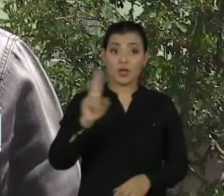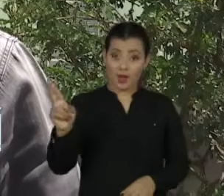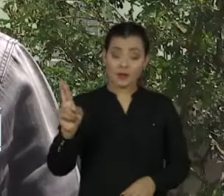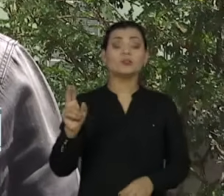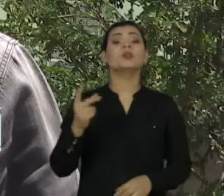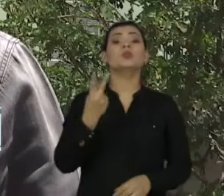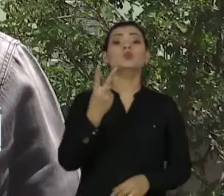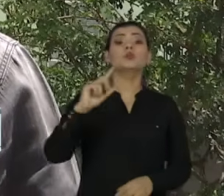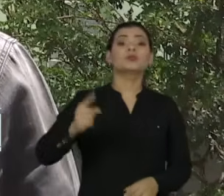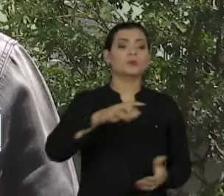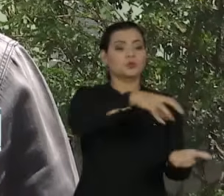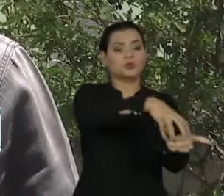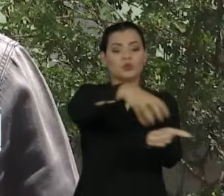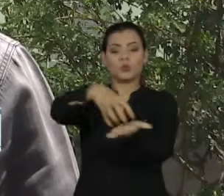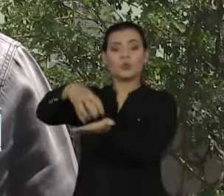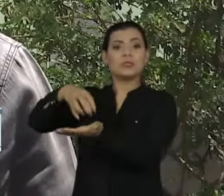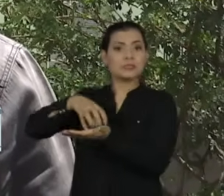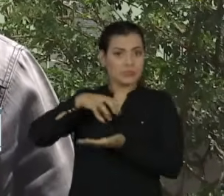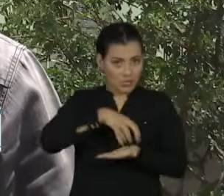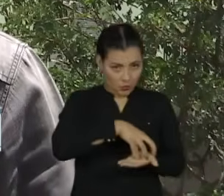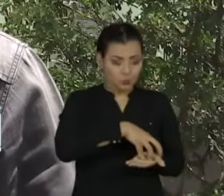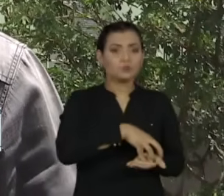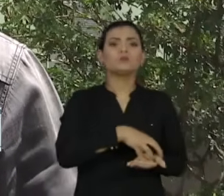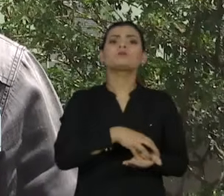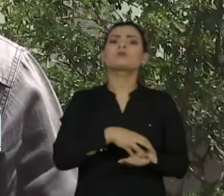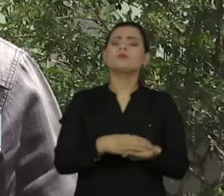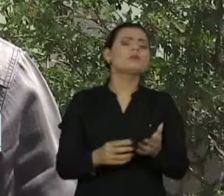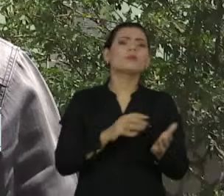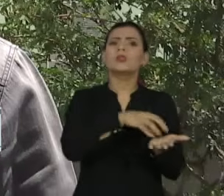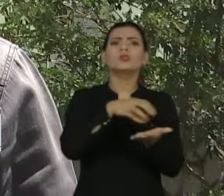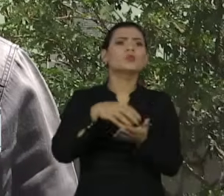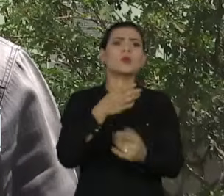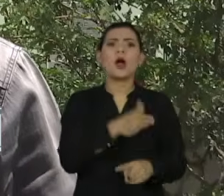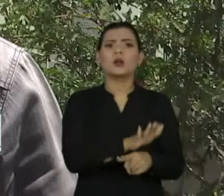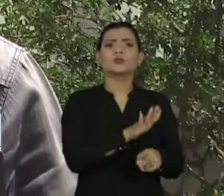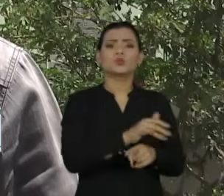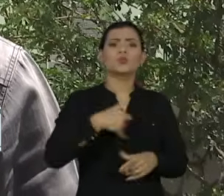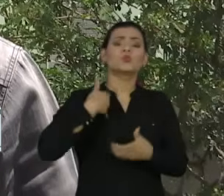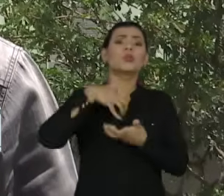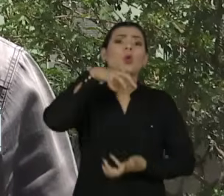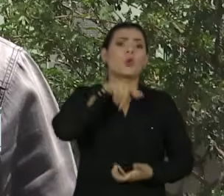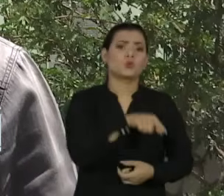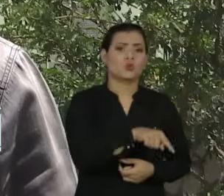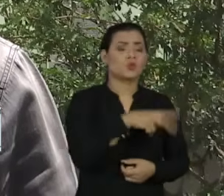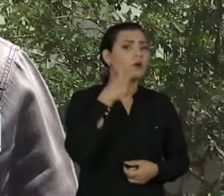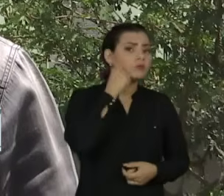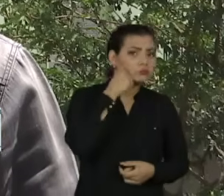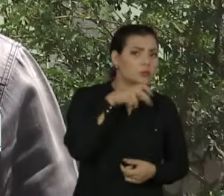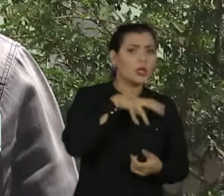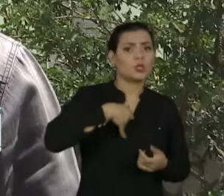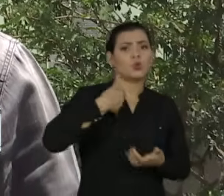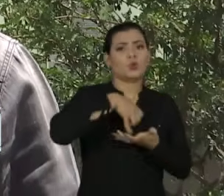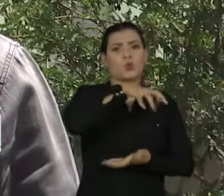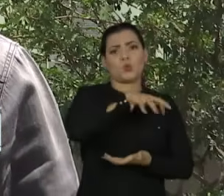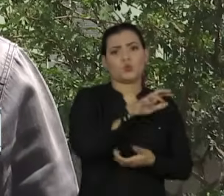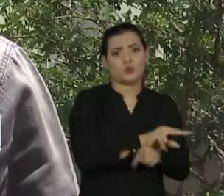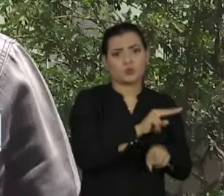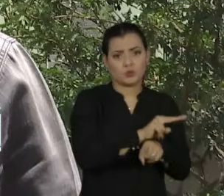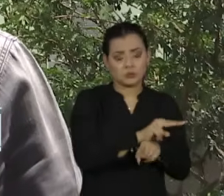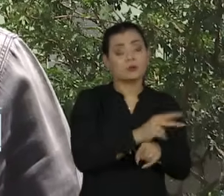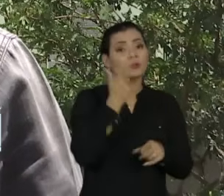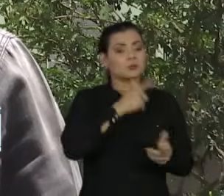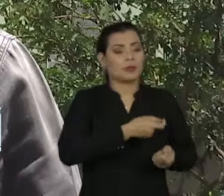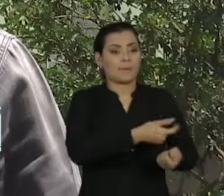2.000 instituições de longa permanência. A previsão é que mais de 68 mil idosos que usam o serviço de acolhimento sejam